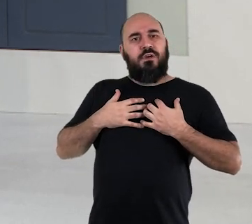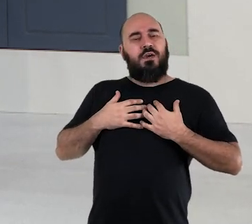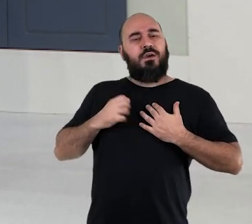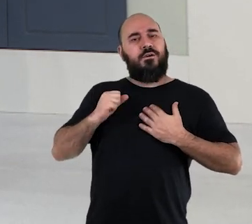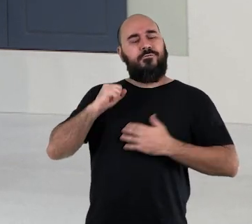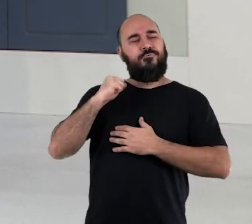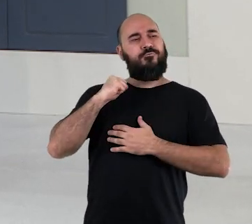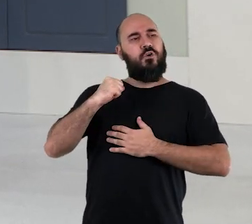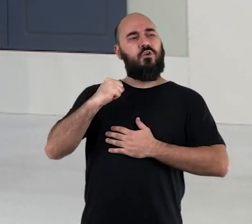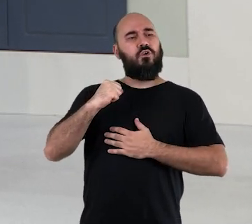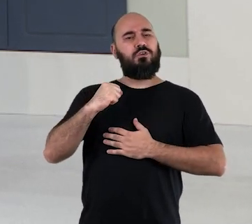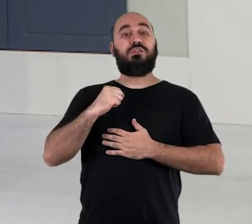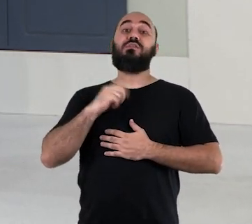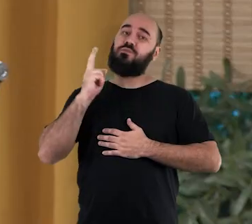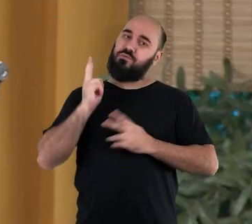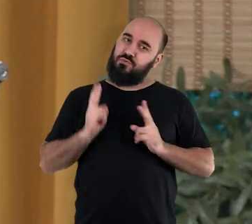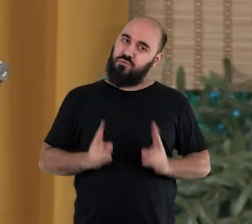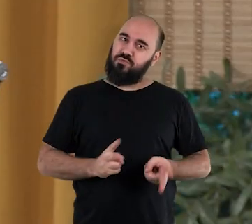sua jornada.